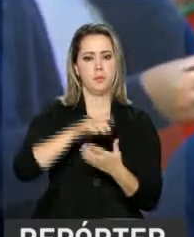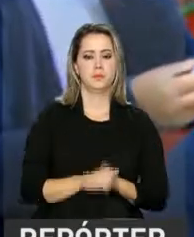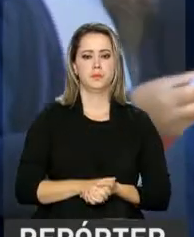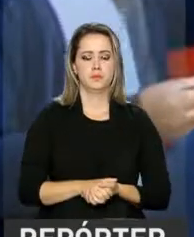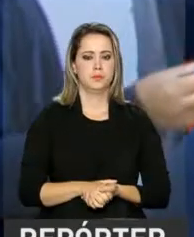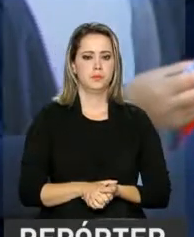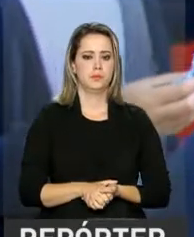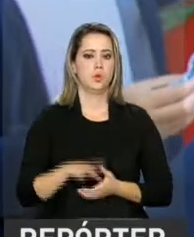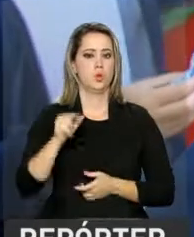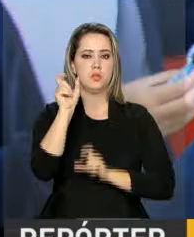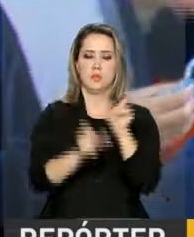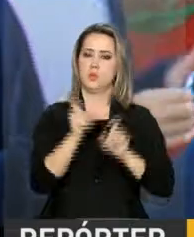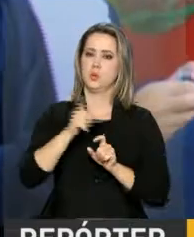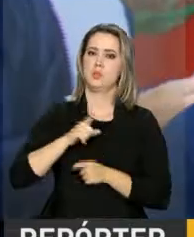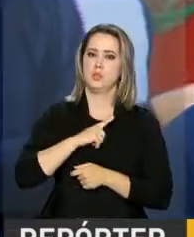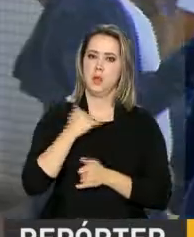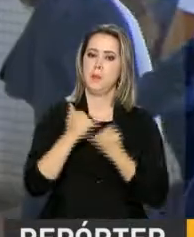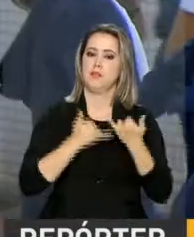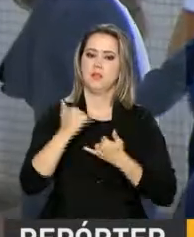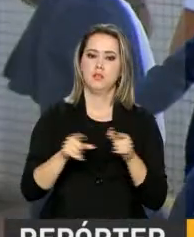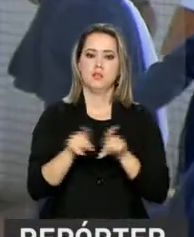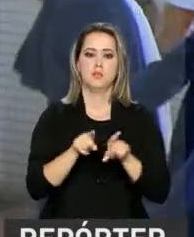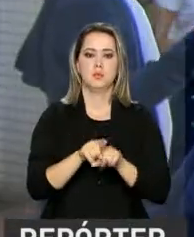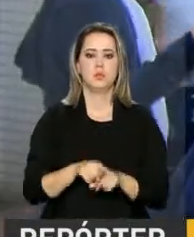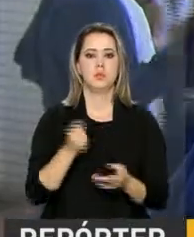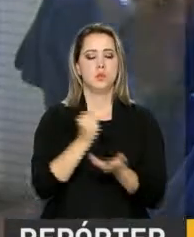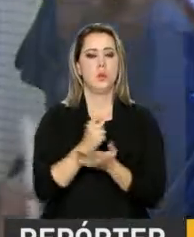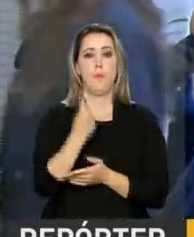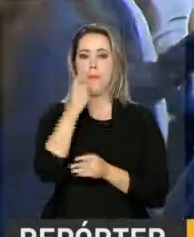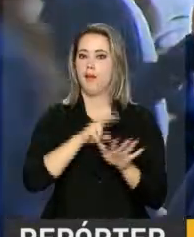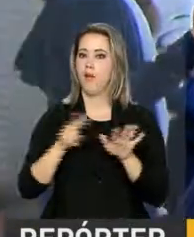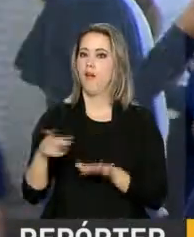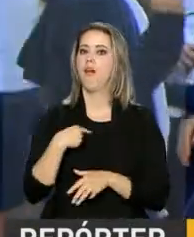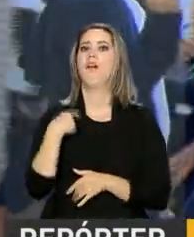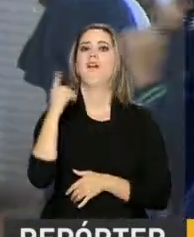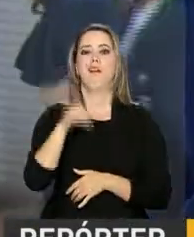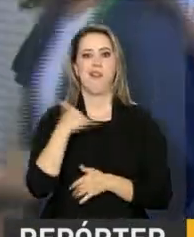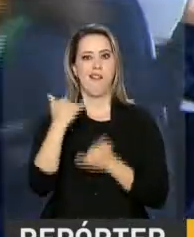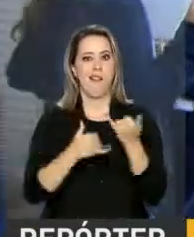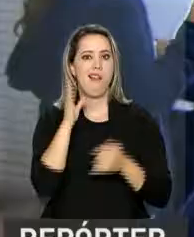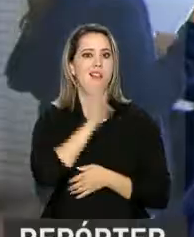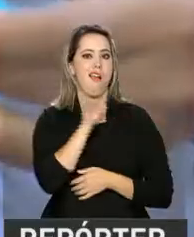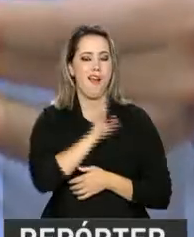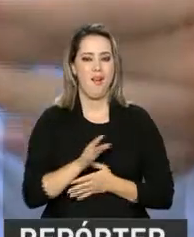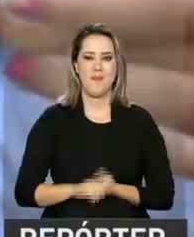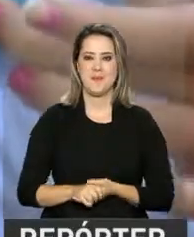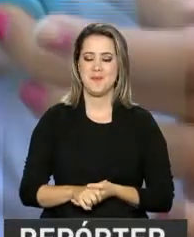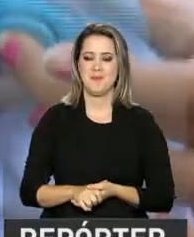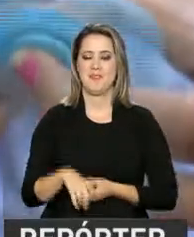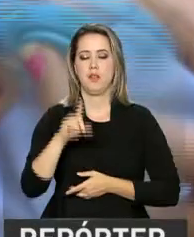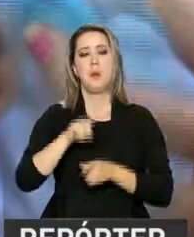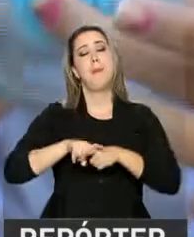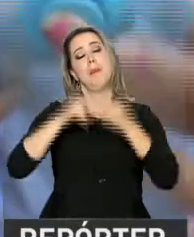todos os tentar todos brincando eu comprei mais uma semana e foi muito divertido porque ele realmente um sucesso mas